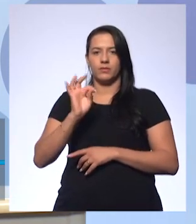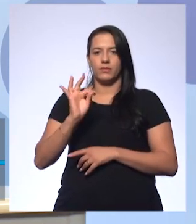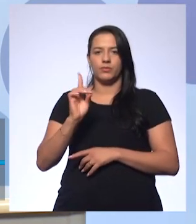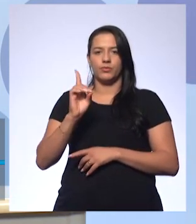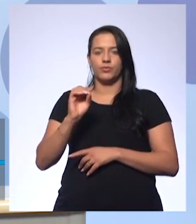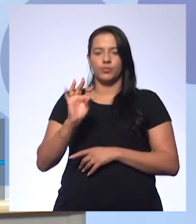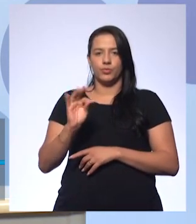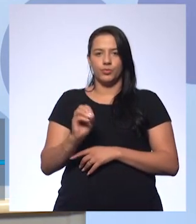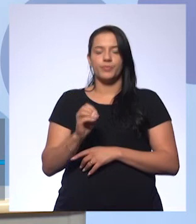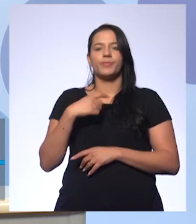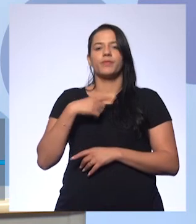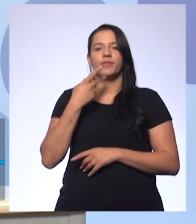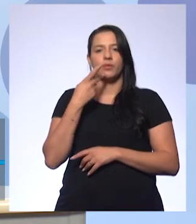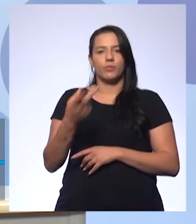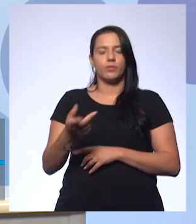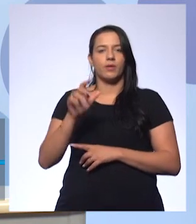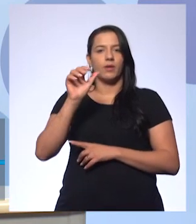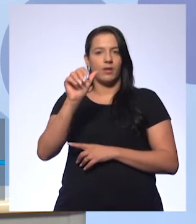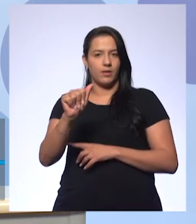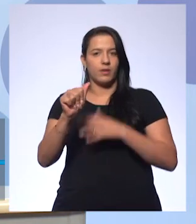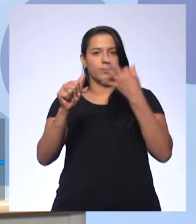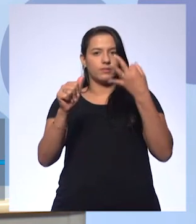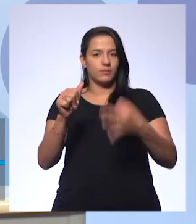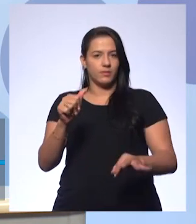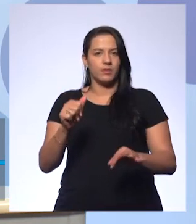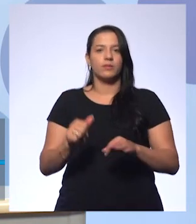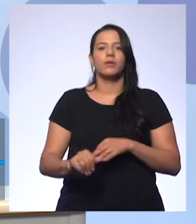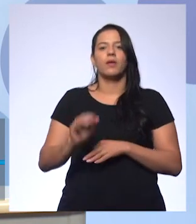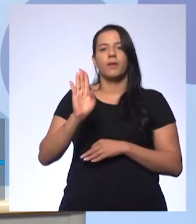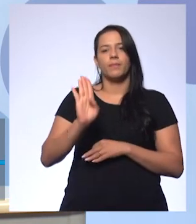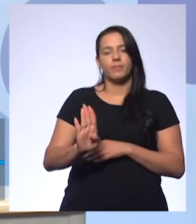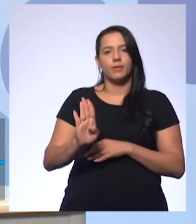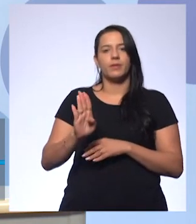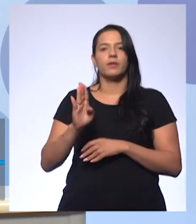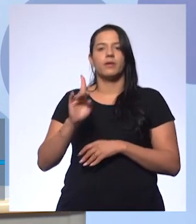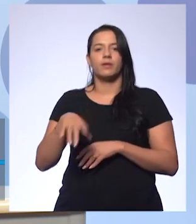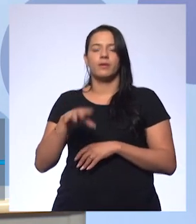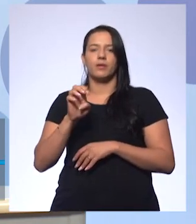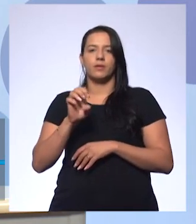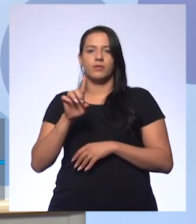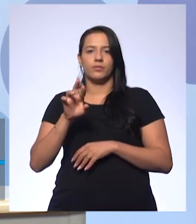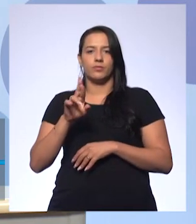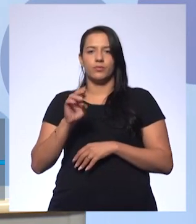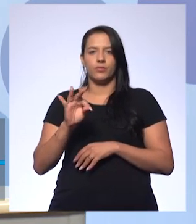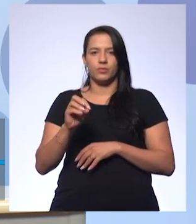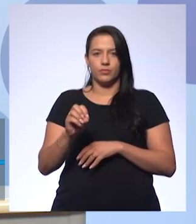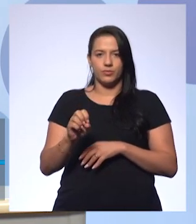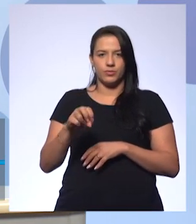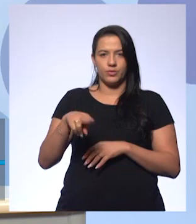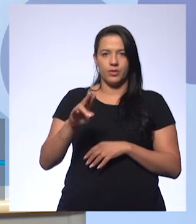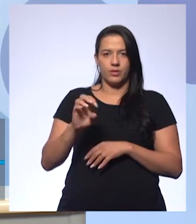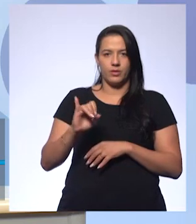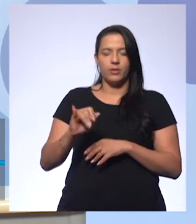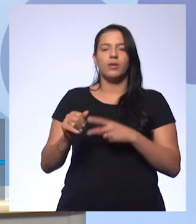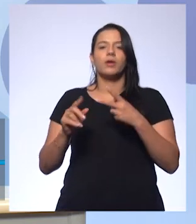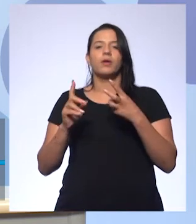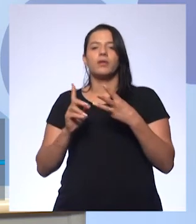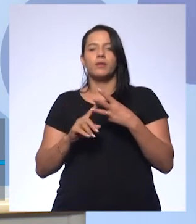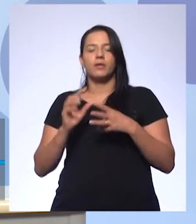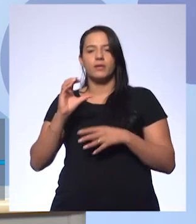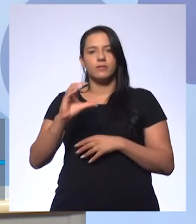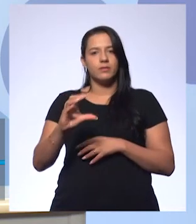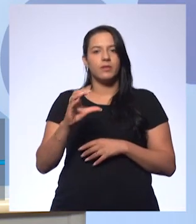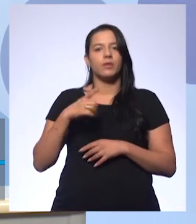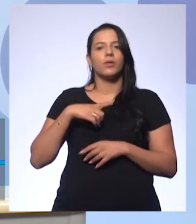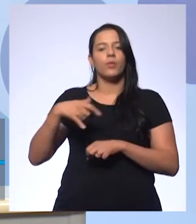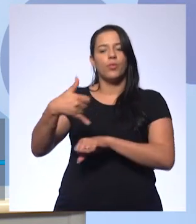a correta, que B, na verdade, é heterogênea e que C, o óleo ele está por cima pela densidade menor, então não